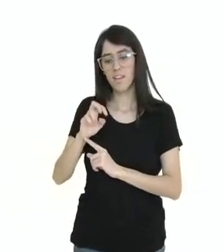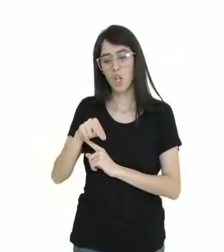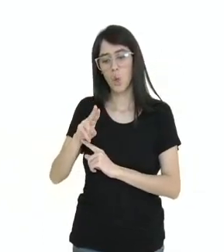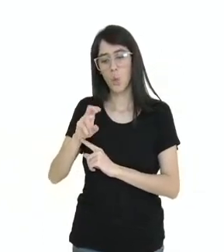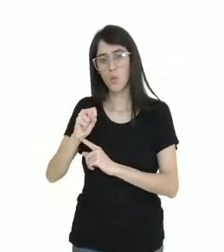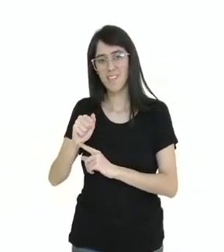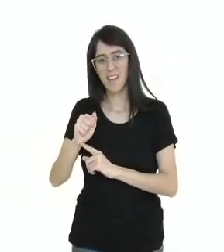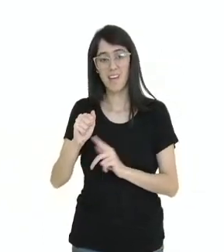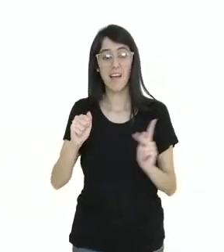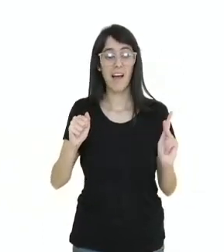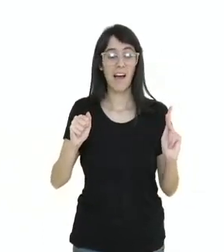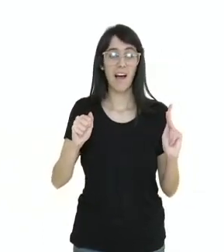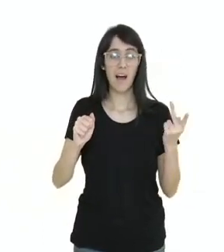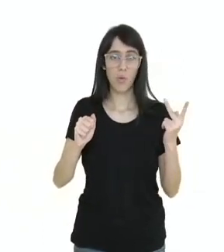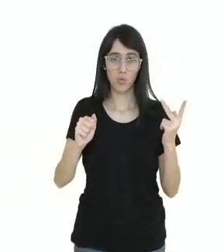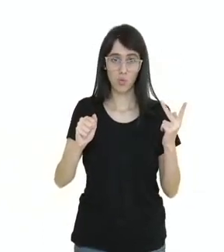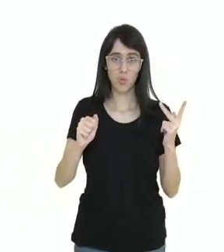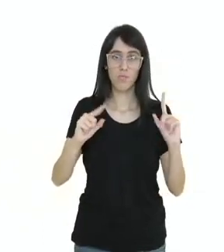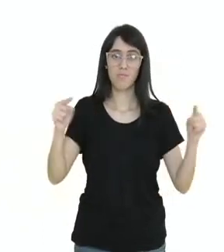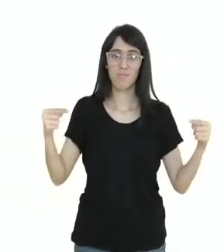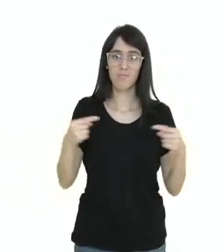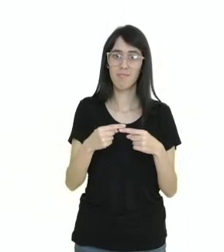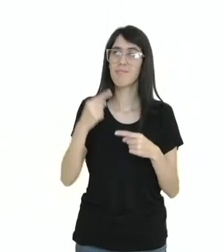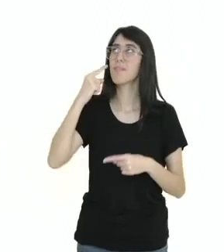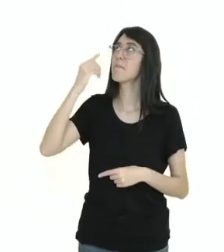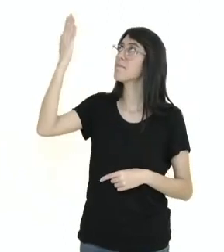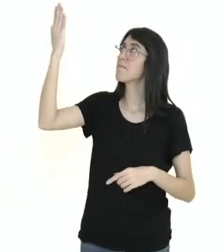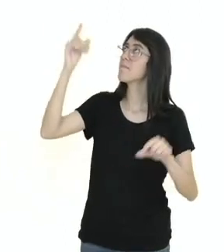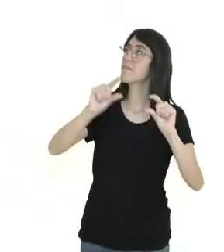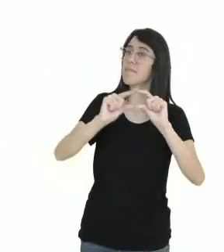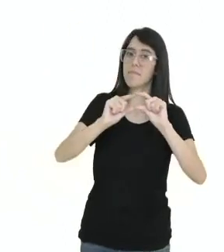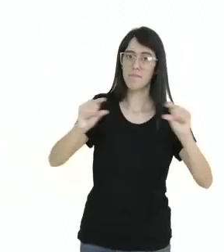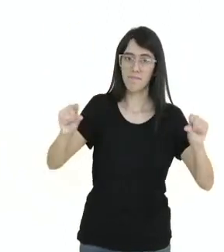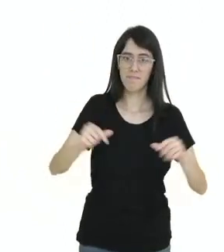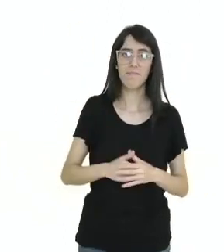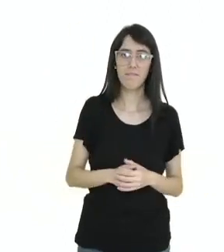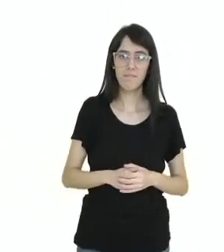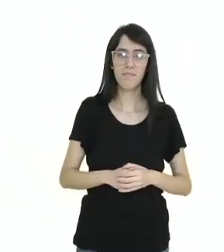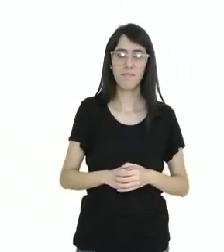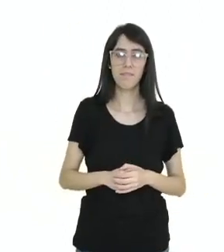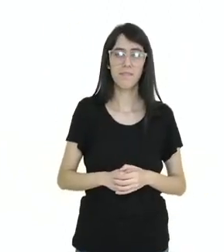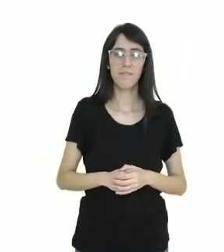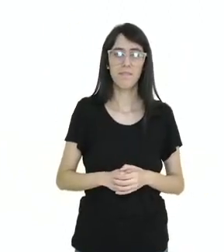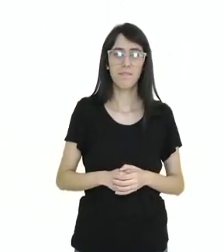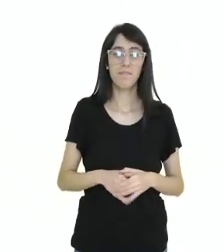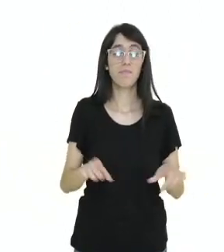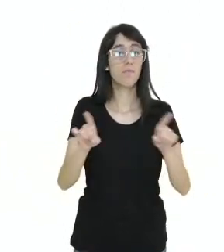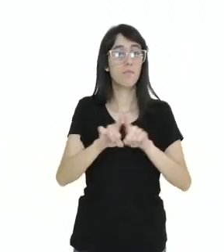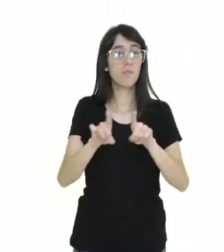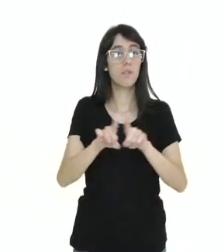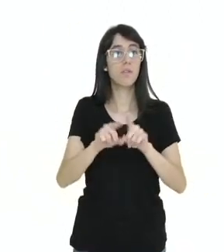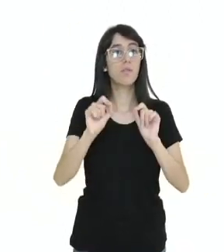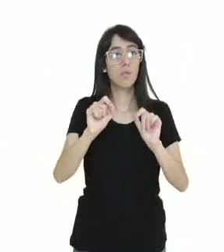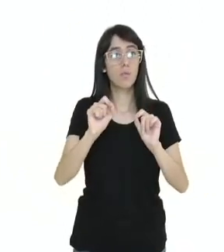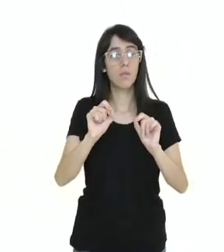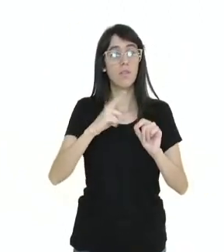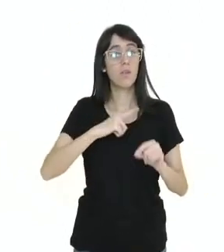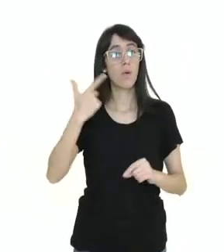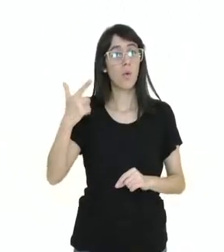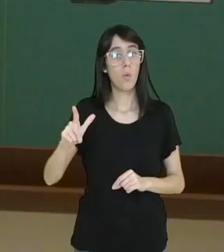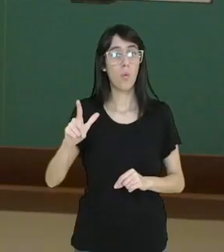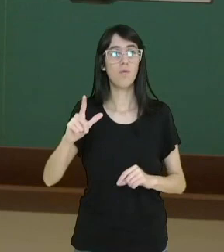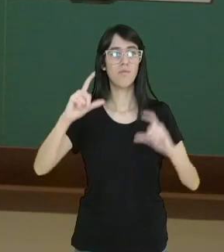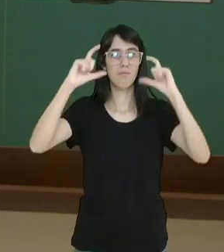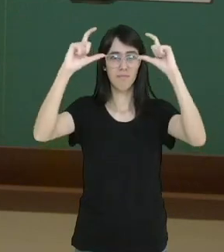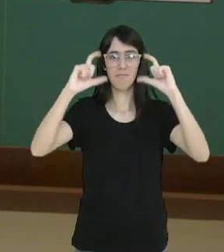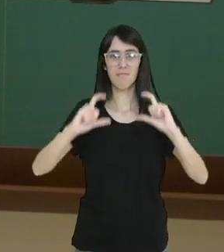Então, altura ao quadrado é igual a m vezes n, as duas projeções. E eu também tenho essa relação aqui,